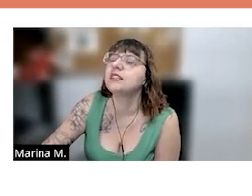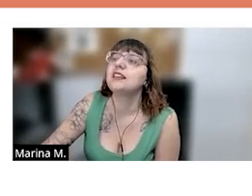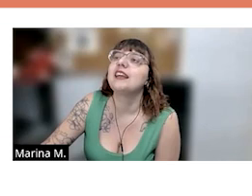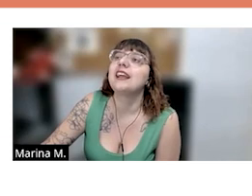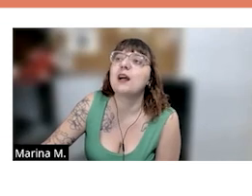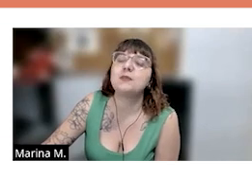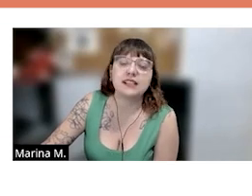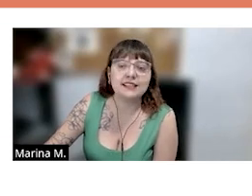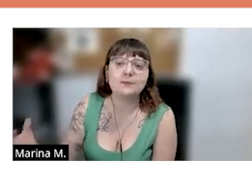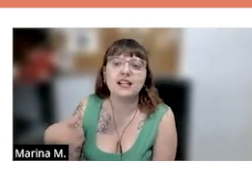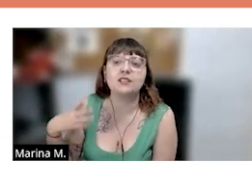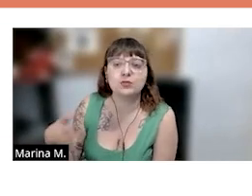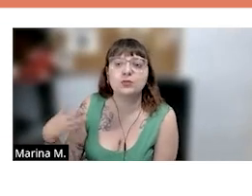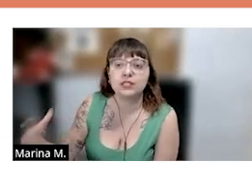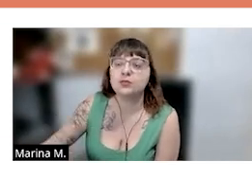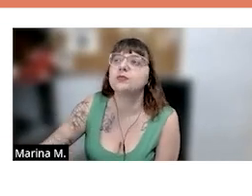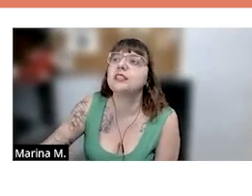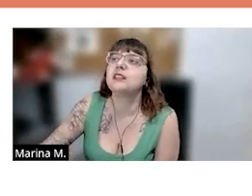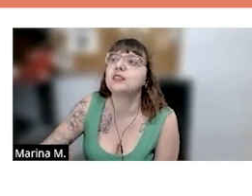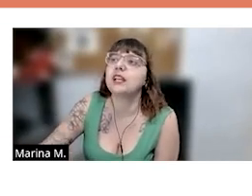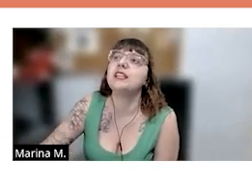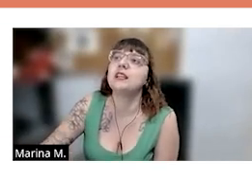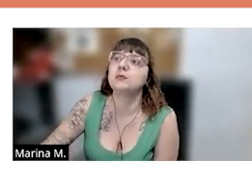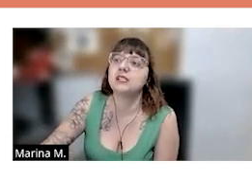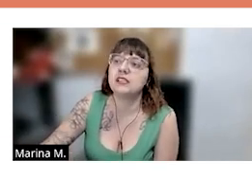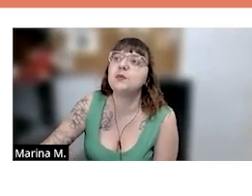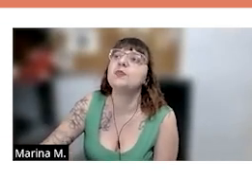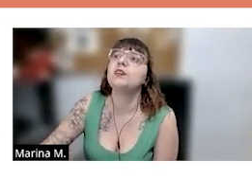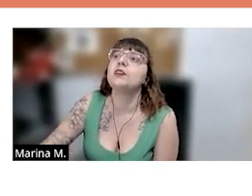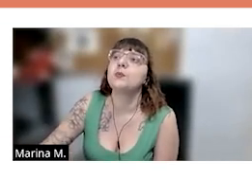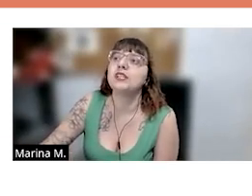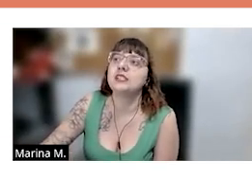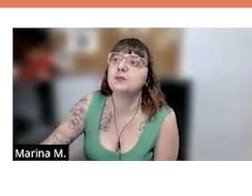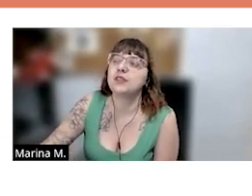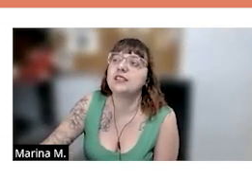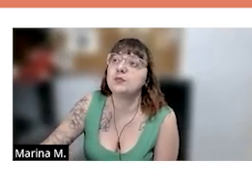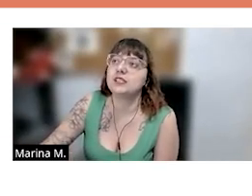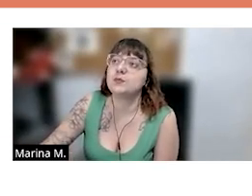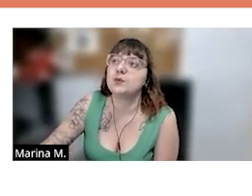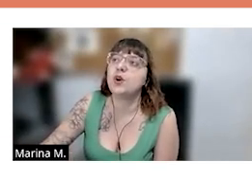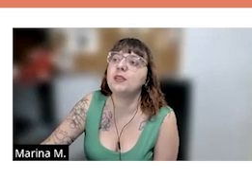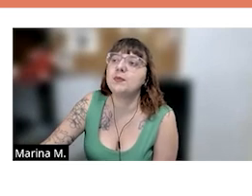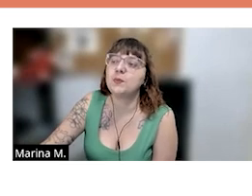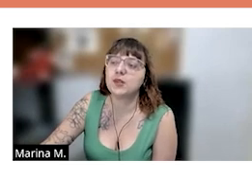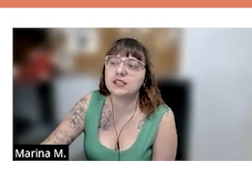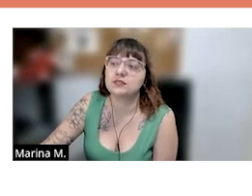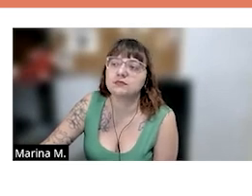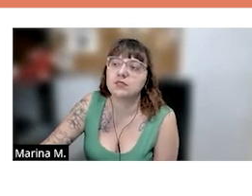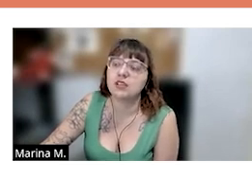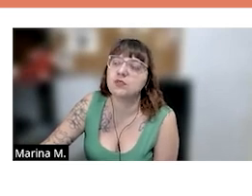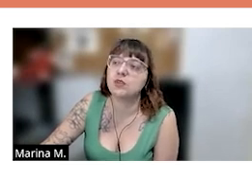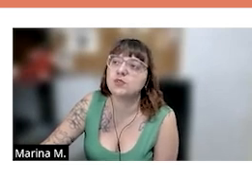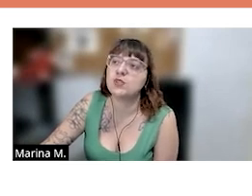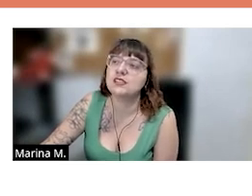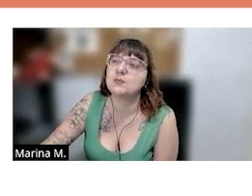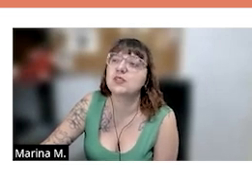atributos, ele abre a tabela do conteúdo. Então, eu tenho ID município, município, ID município nome e população. Então, eu tenho